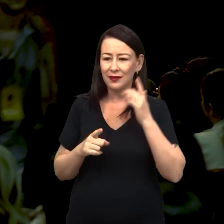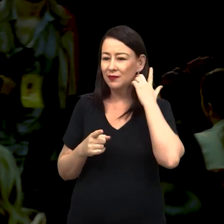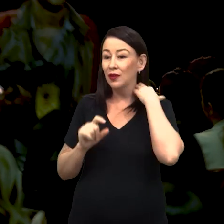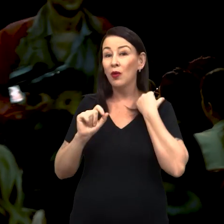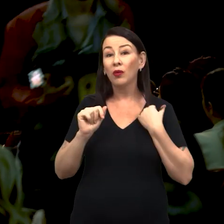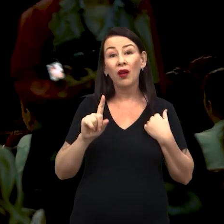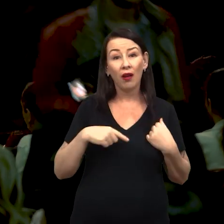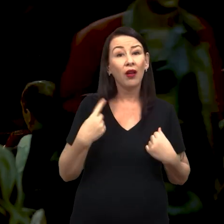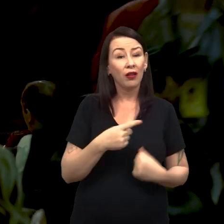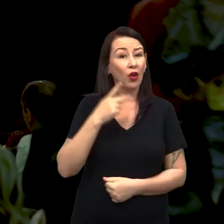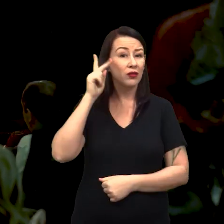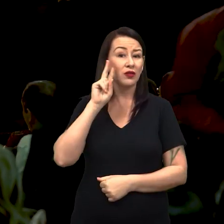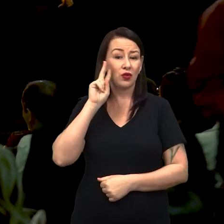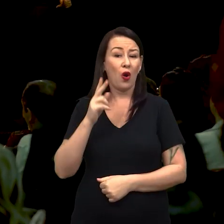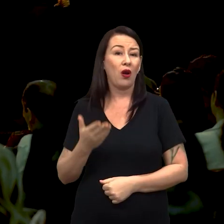história.